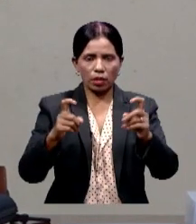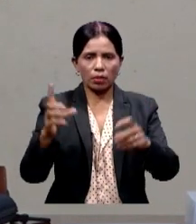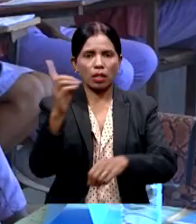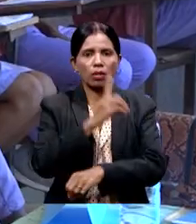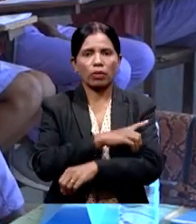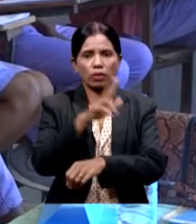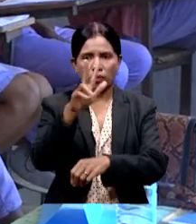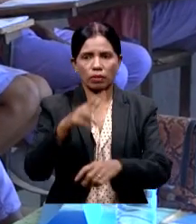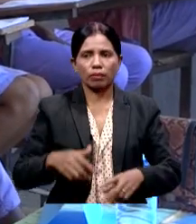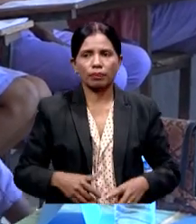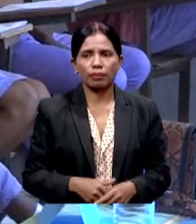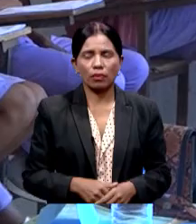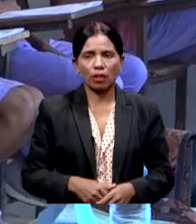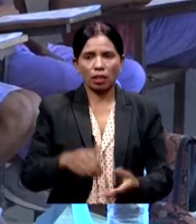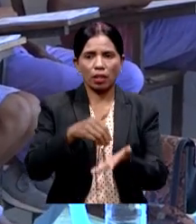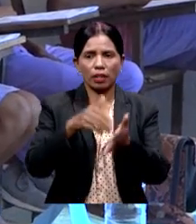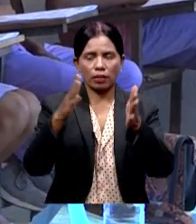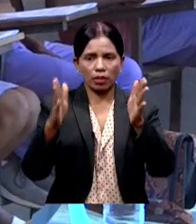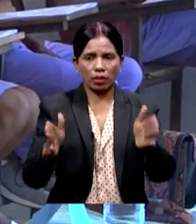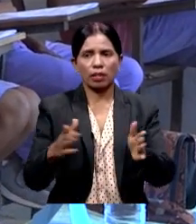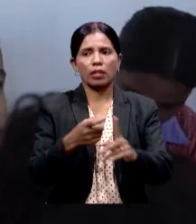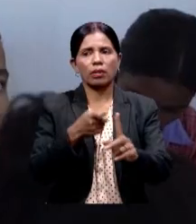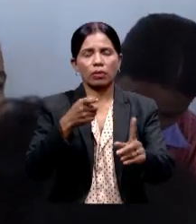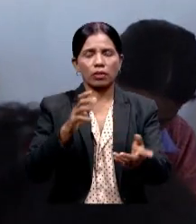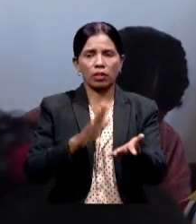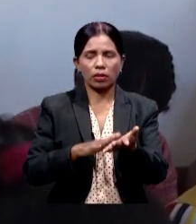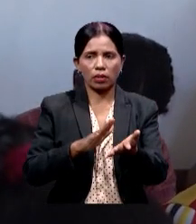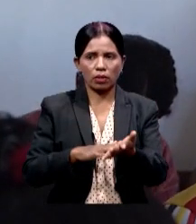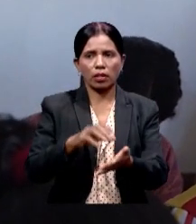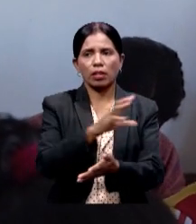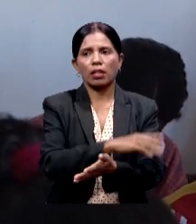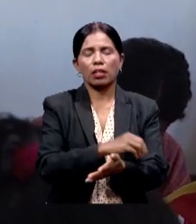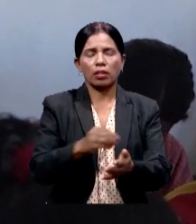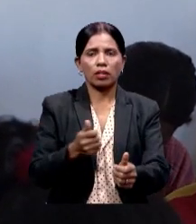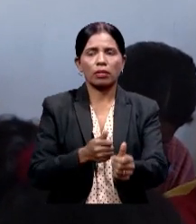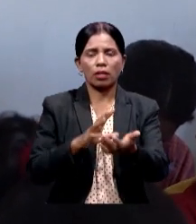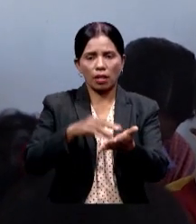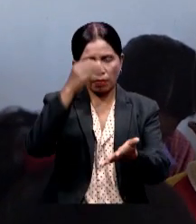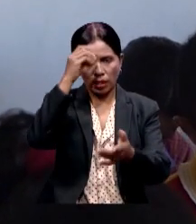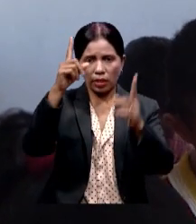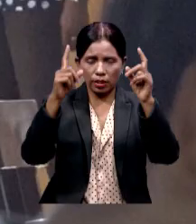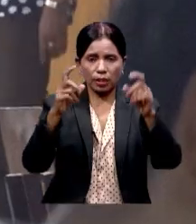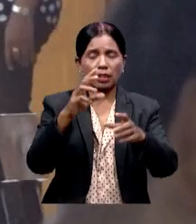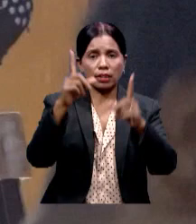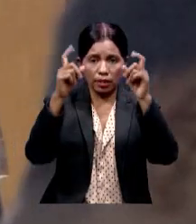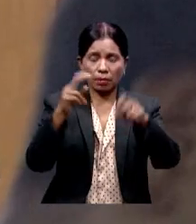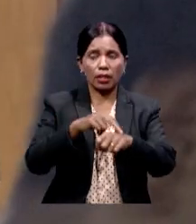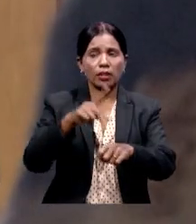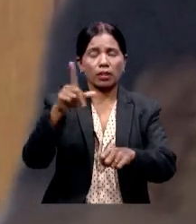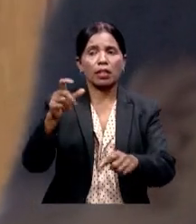larane. Total estudante finalista do ensino secundário NBC Tuir Exame Nacional Batina Nidane,